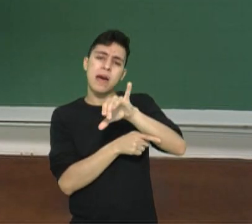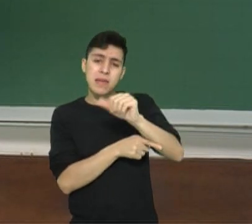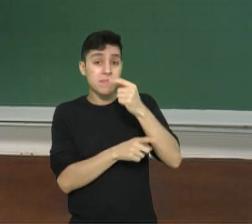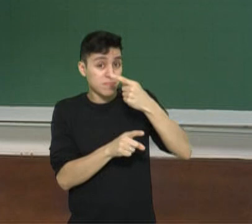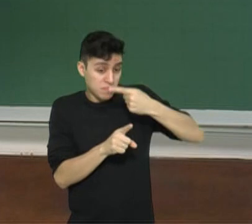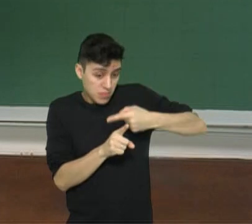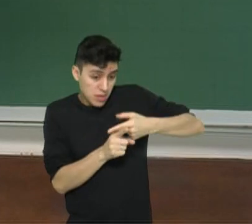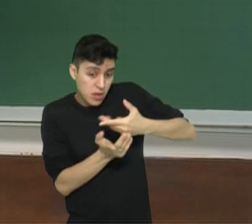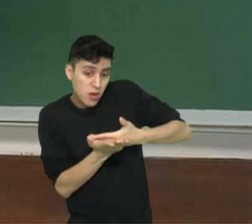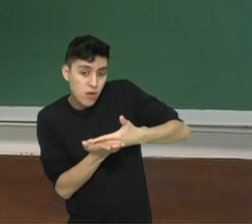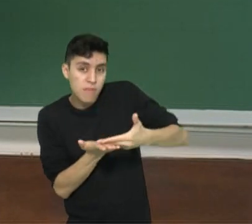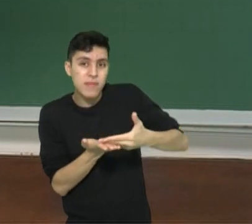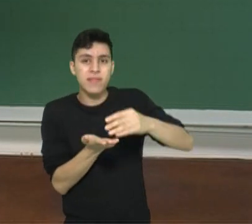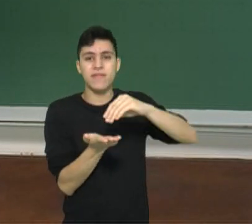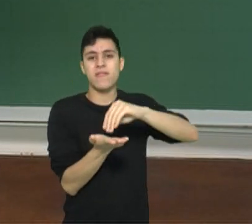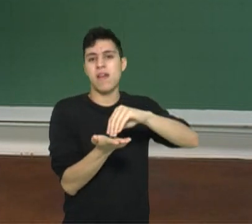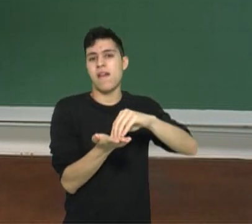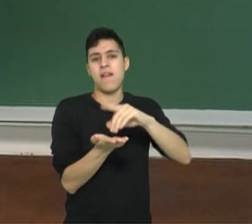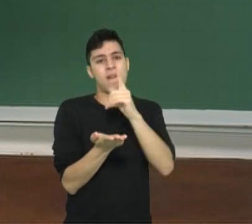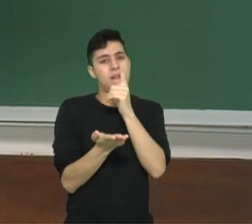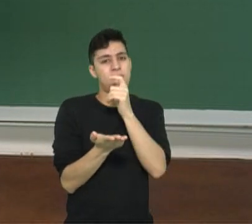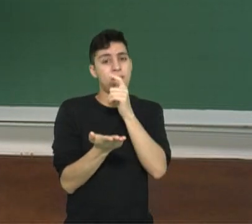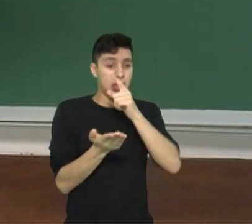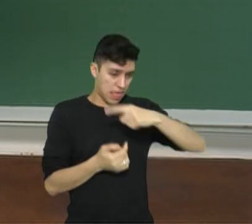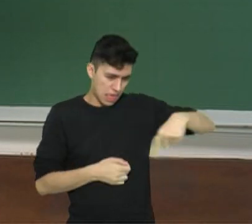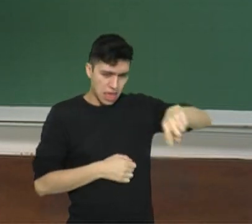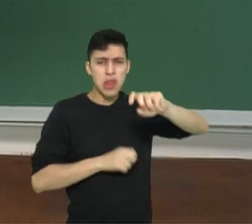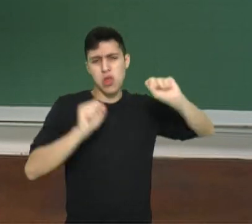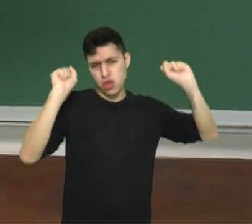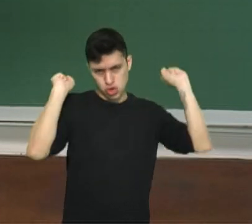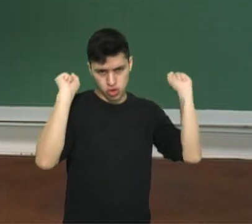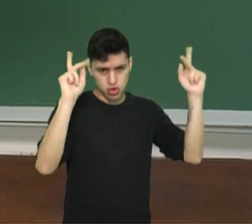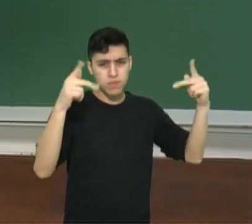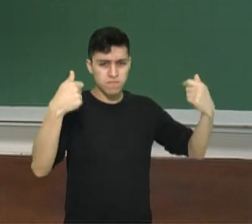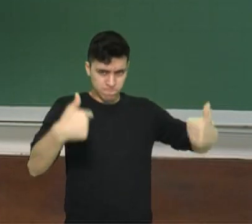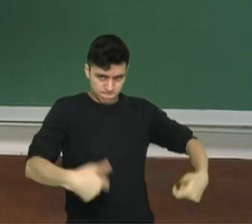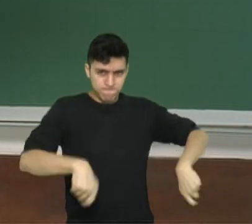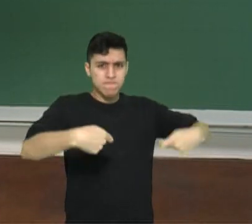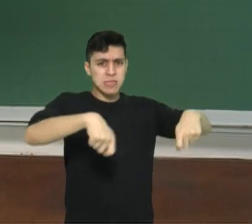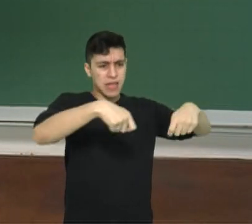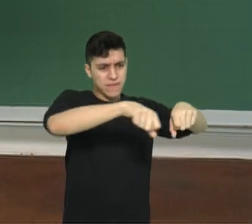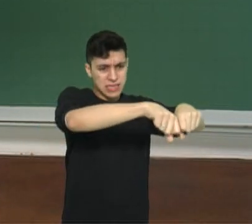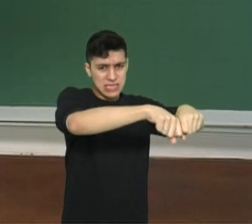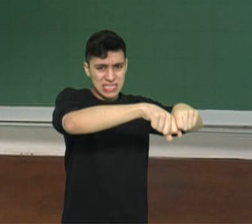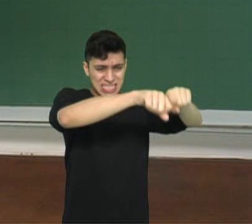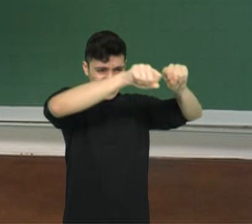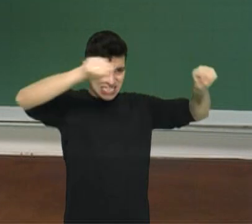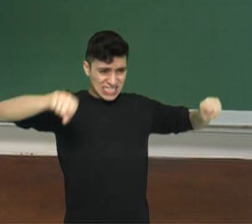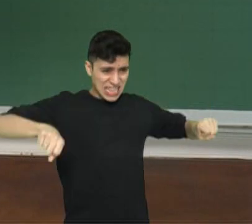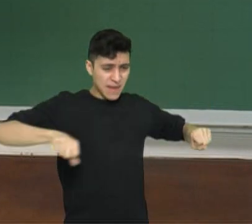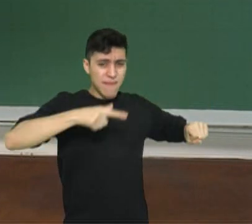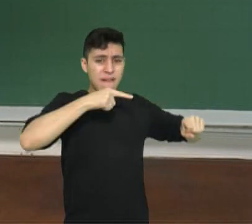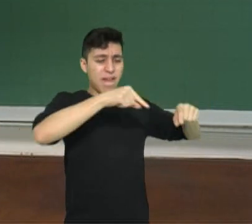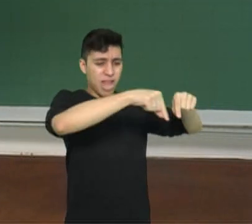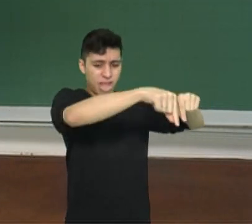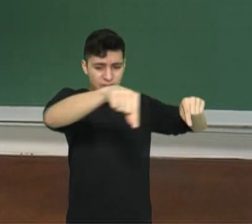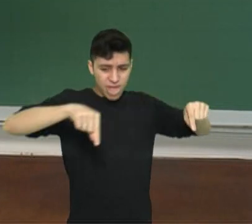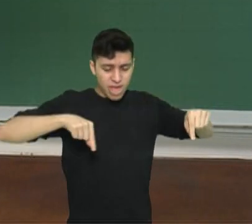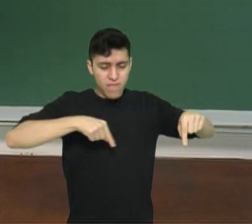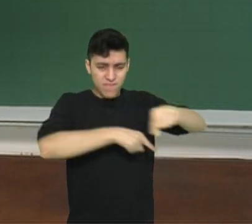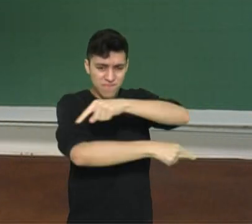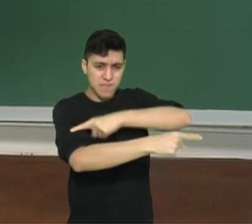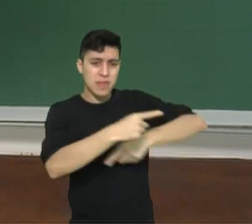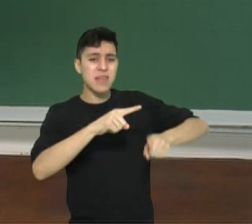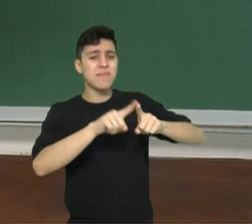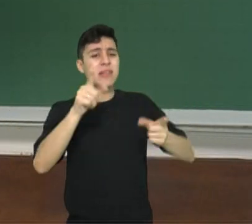porque começa a faltar água, né? Eles tinham sistemas de irrigação, eles tinham cidades organizadas, mas em algum momento começa a faltar